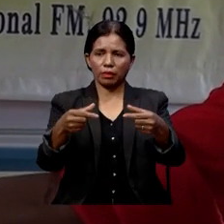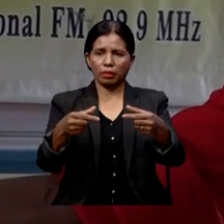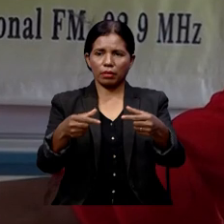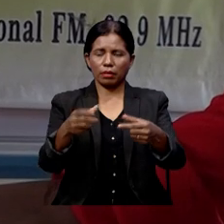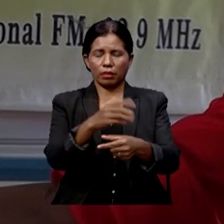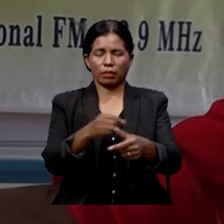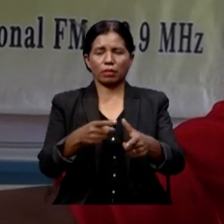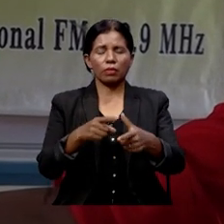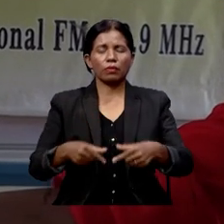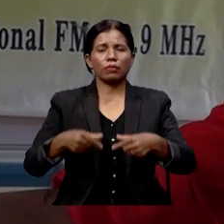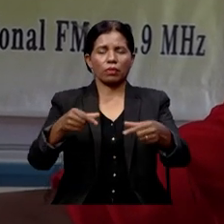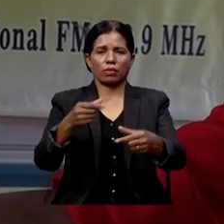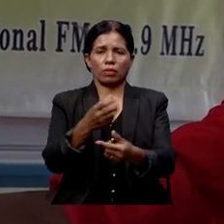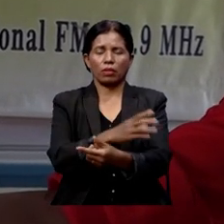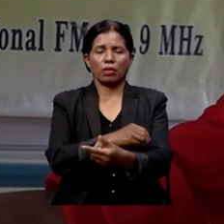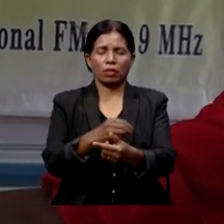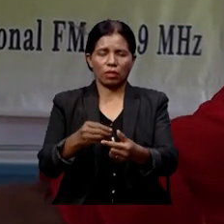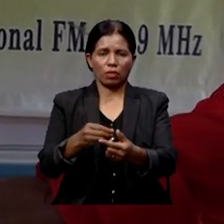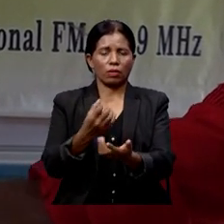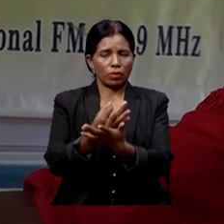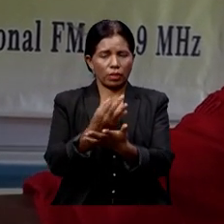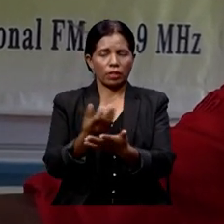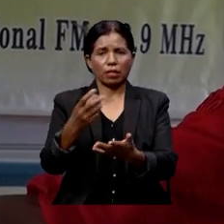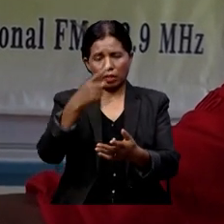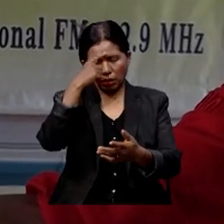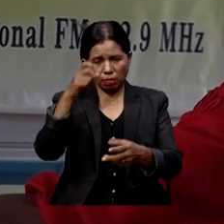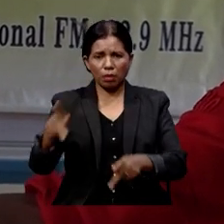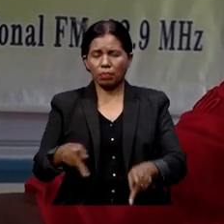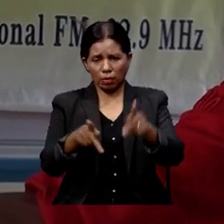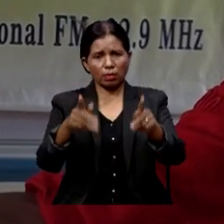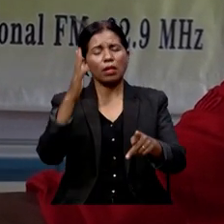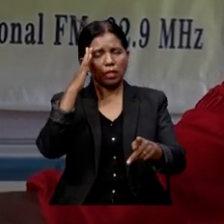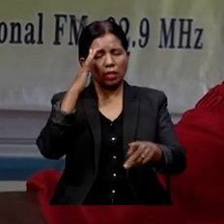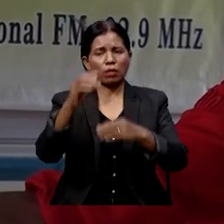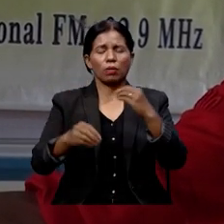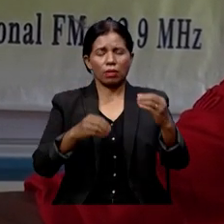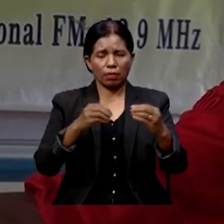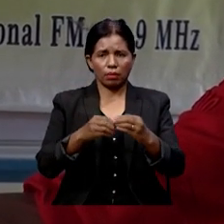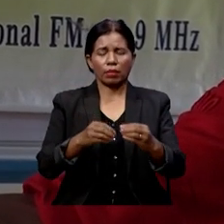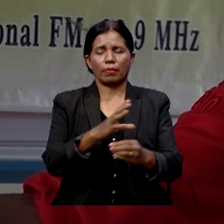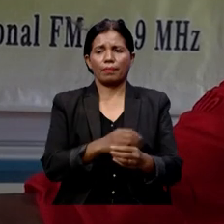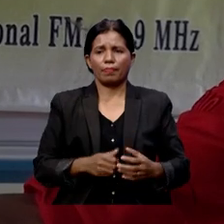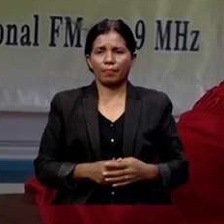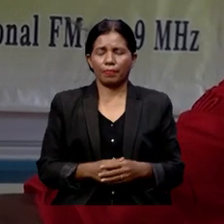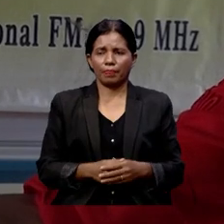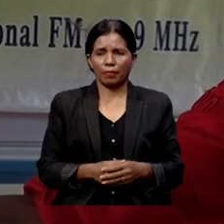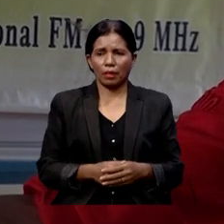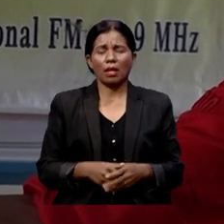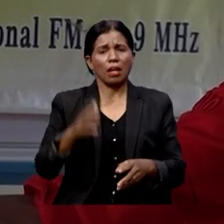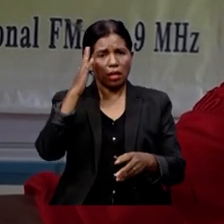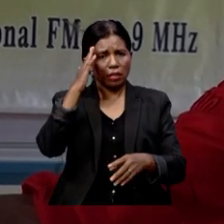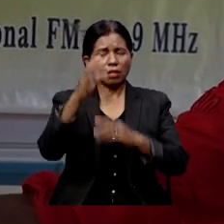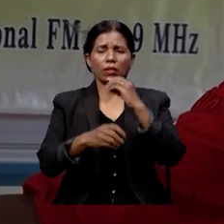Mercedes alternativas. Tamba público mo sa atendo na kata público em geral os atendo na